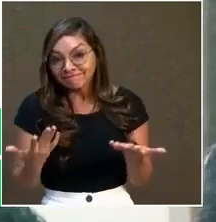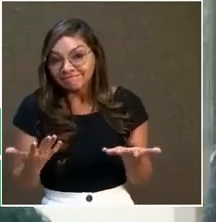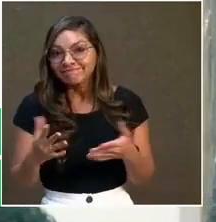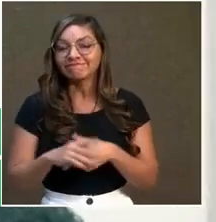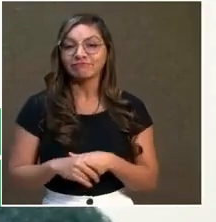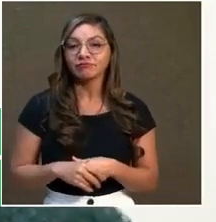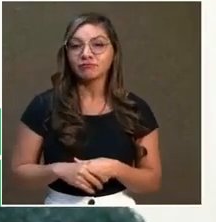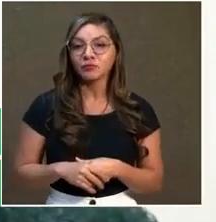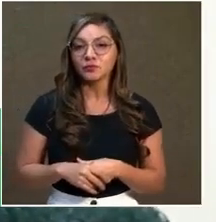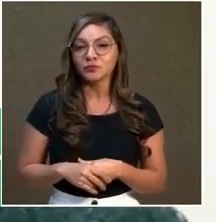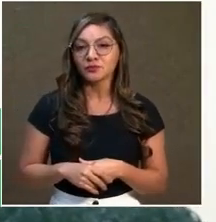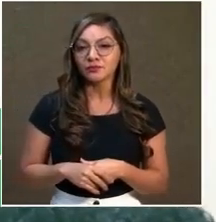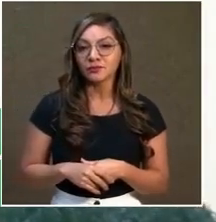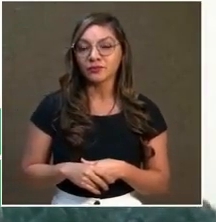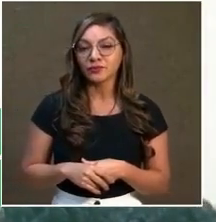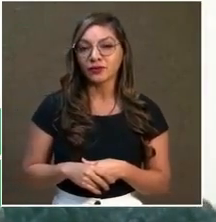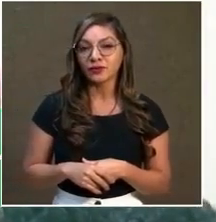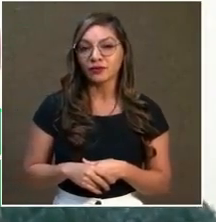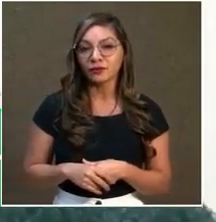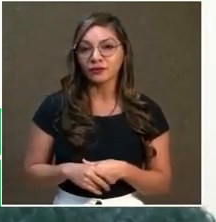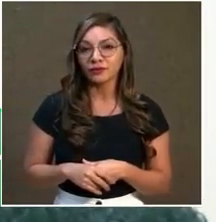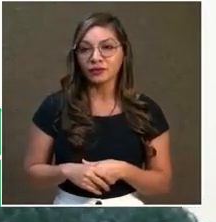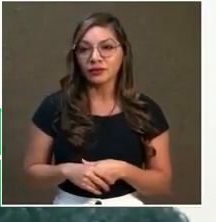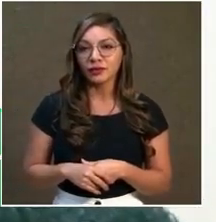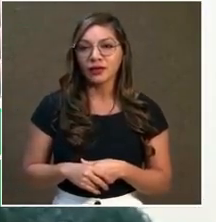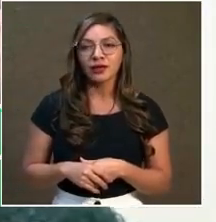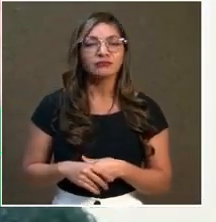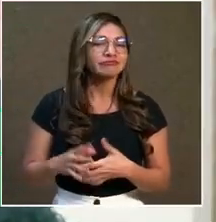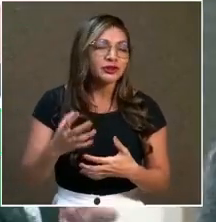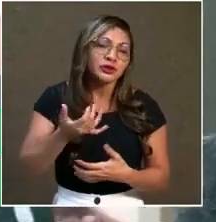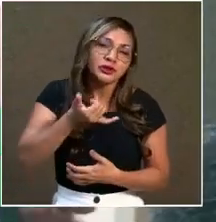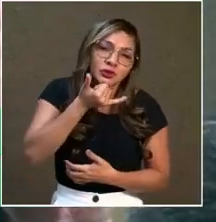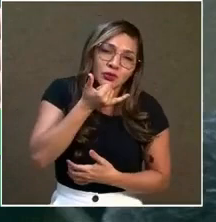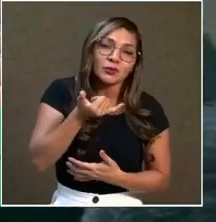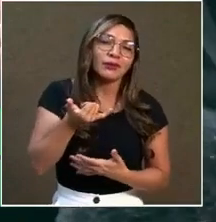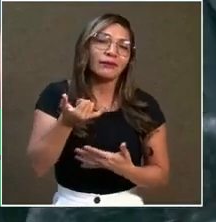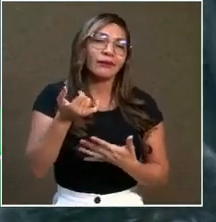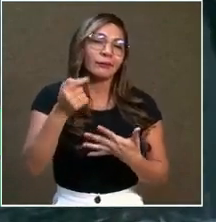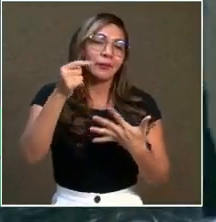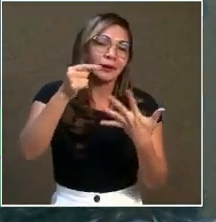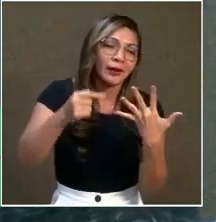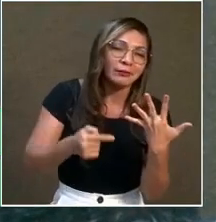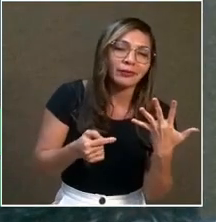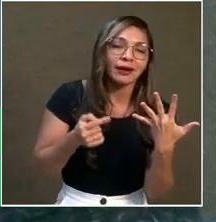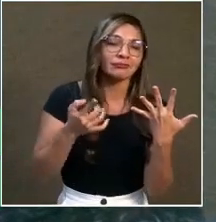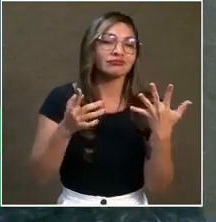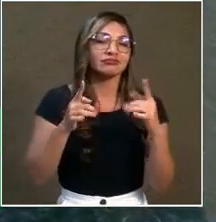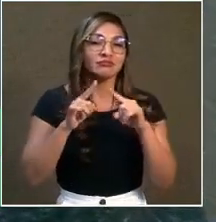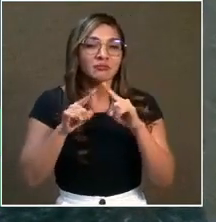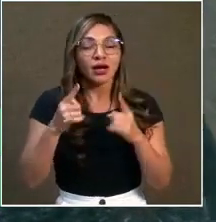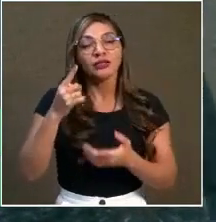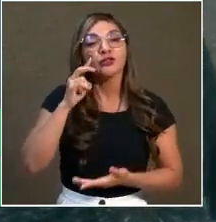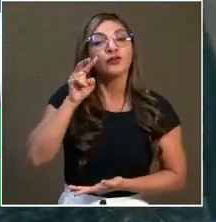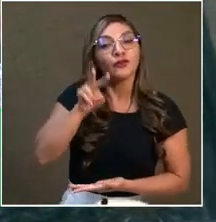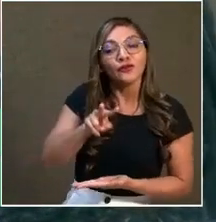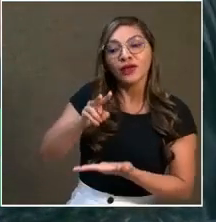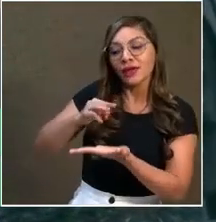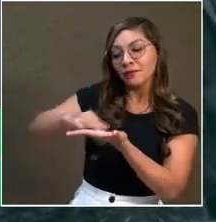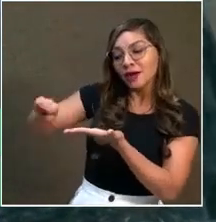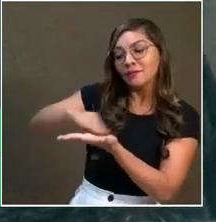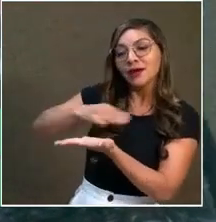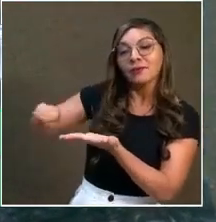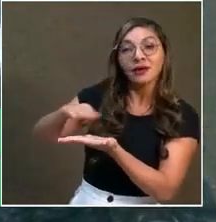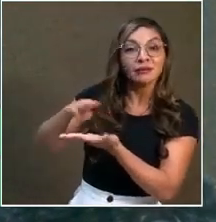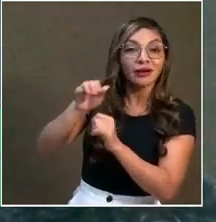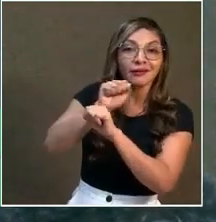venha por mencionar em pontos tão sensíveis, mas eu acredito que com as mensagens da própria Emily para Kelly,